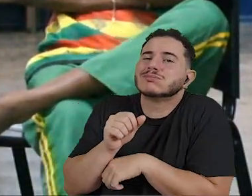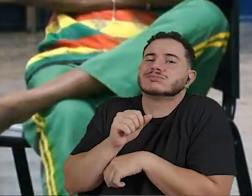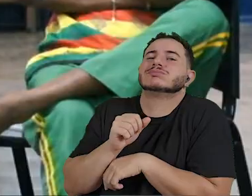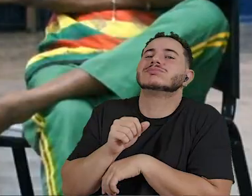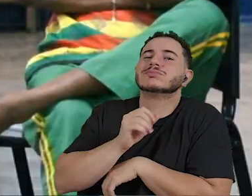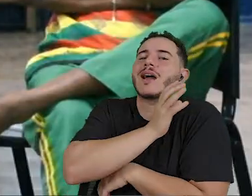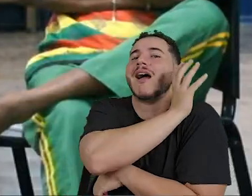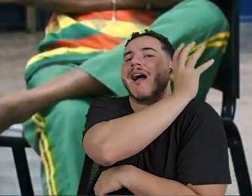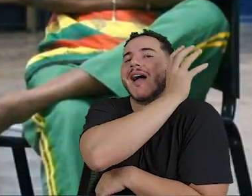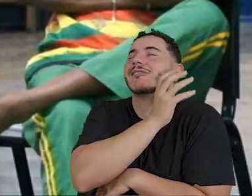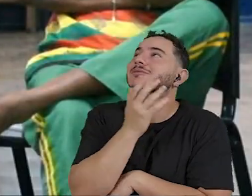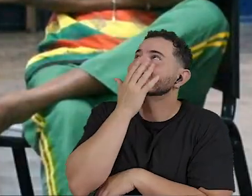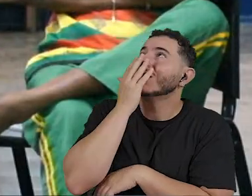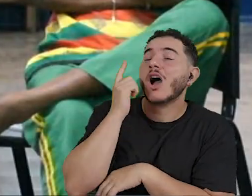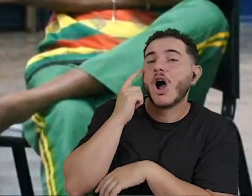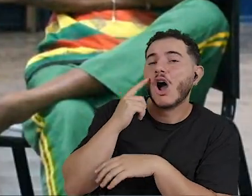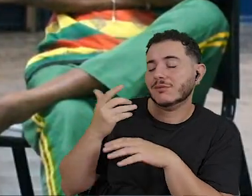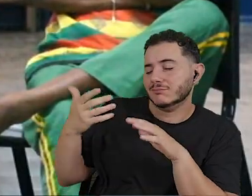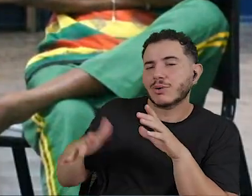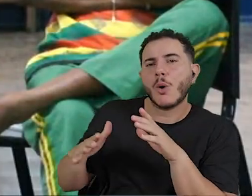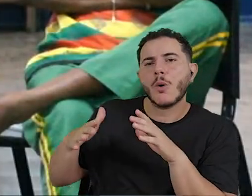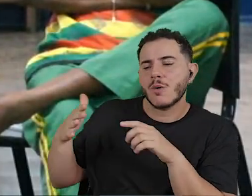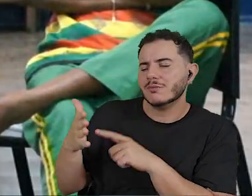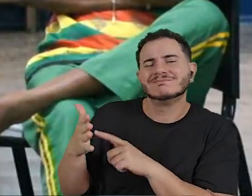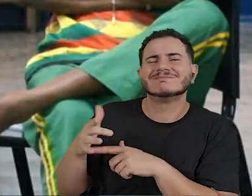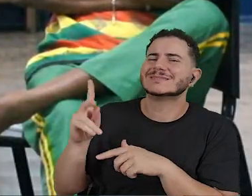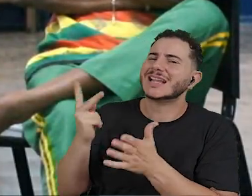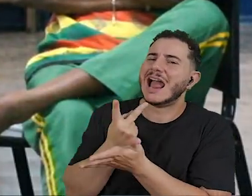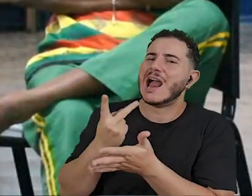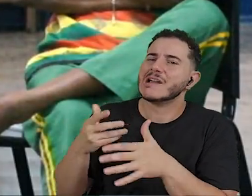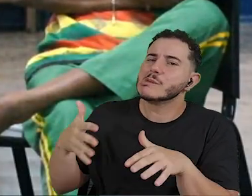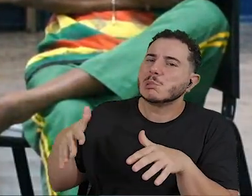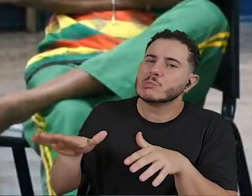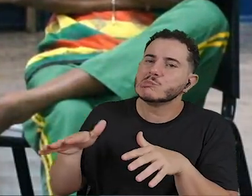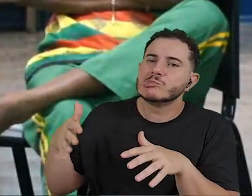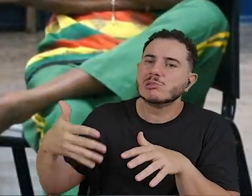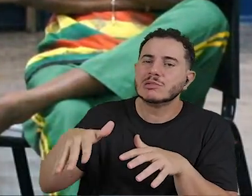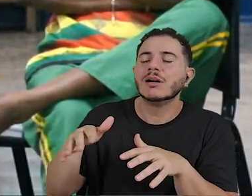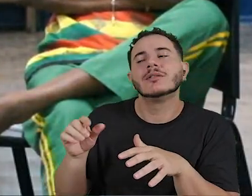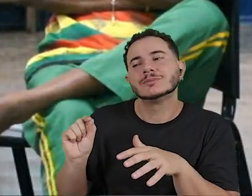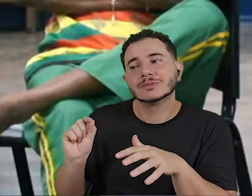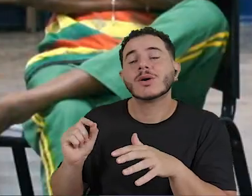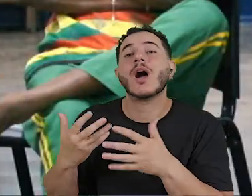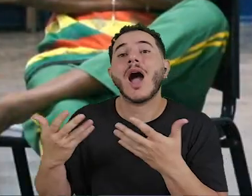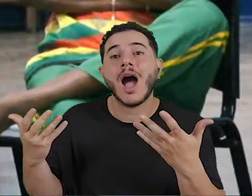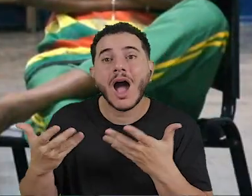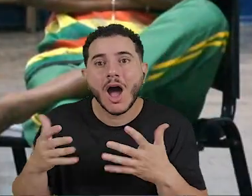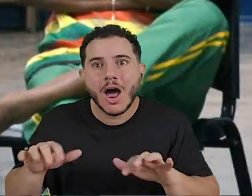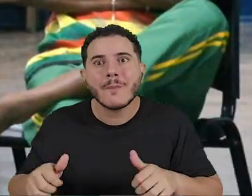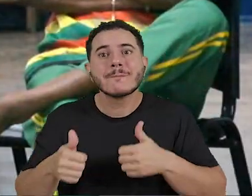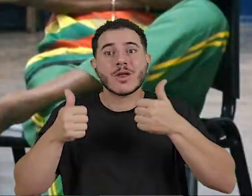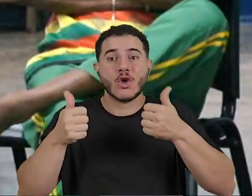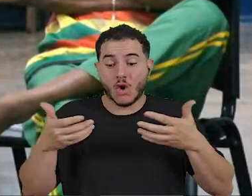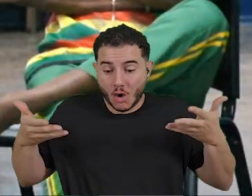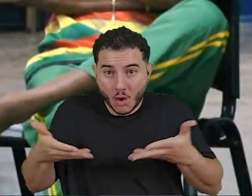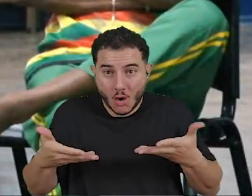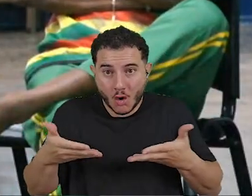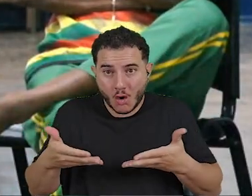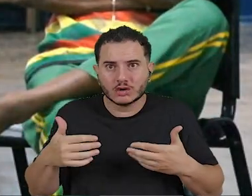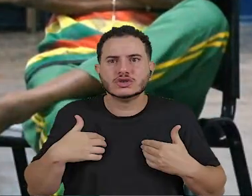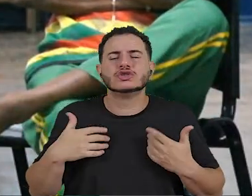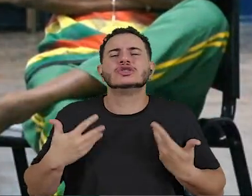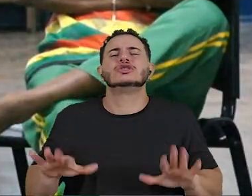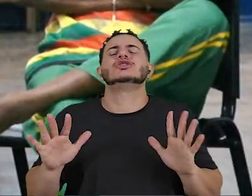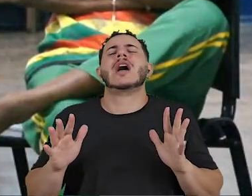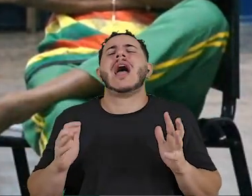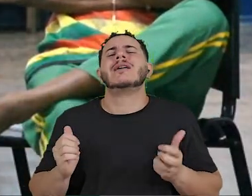errado, a batida da mão tá errada. Então, se hoje eu consigo tocar muito bem todos os instrumentos, e o primeiro é o caixa,